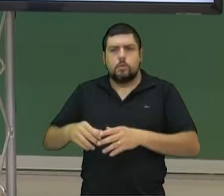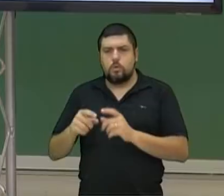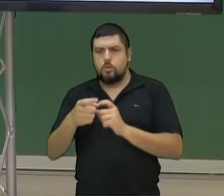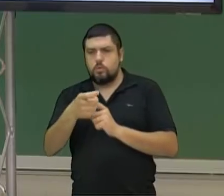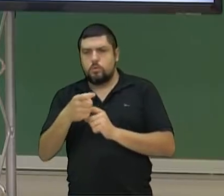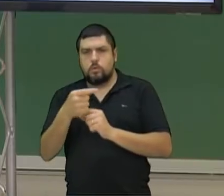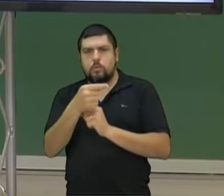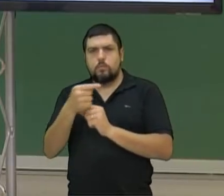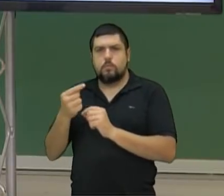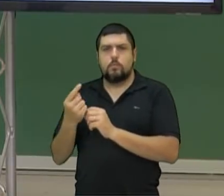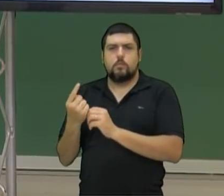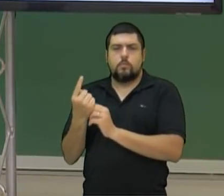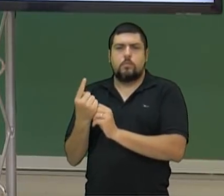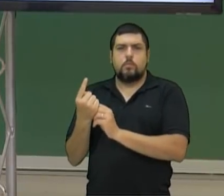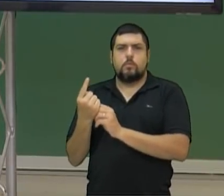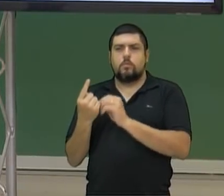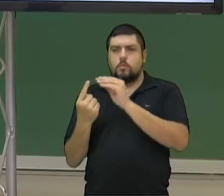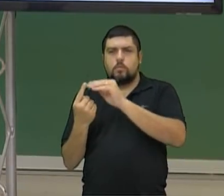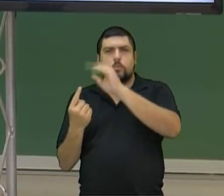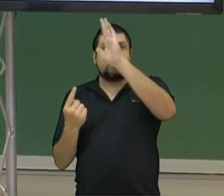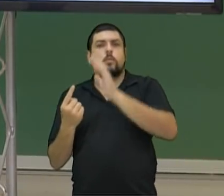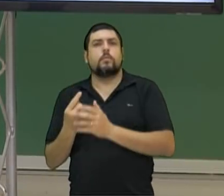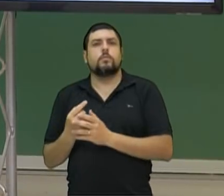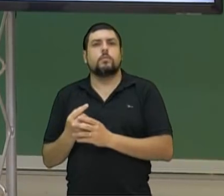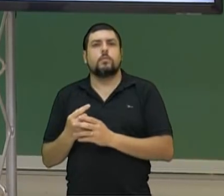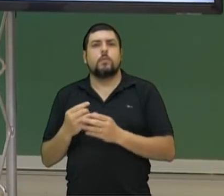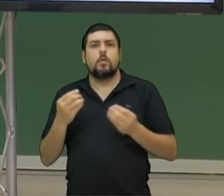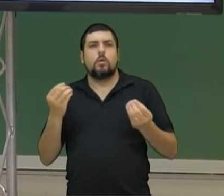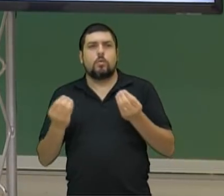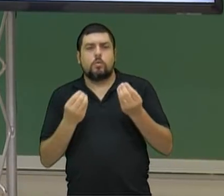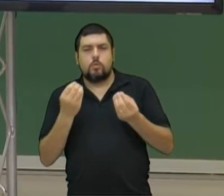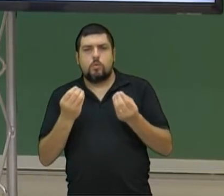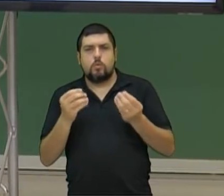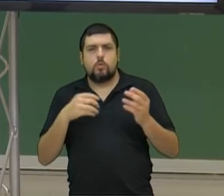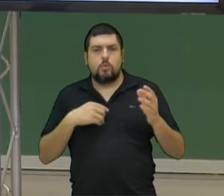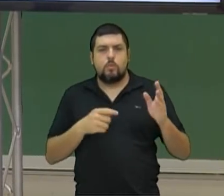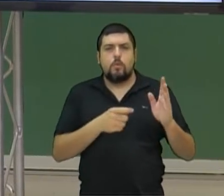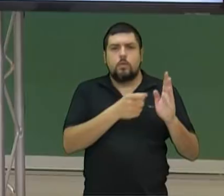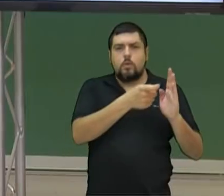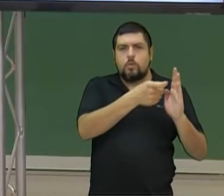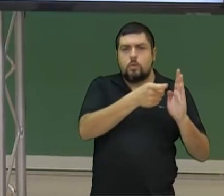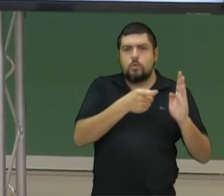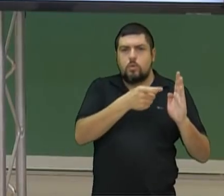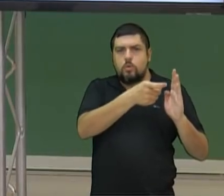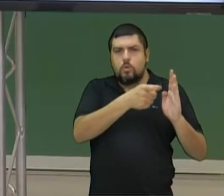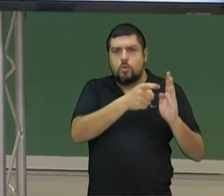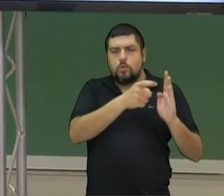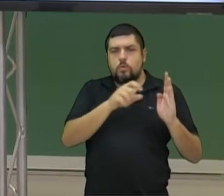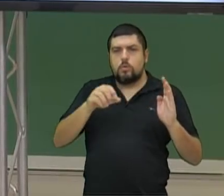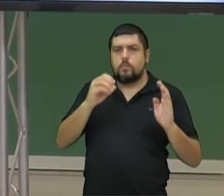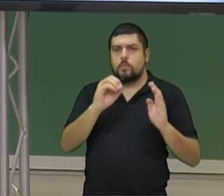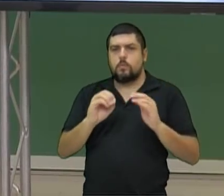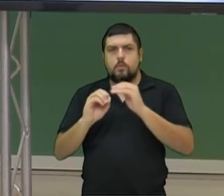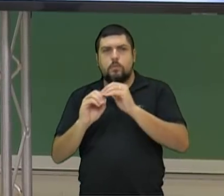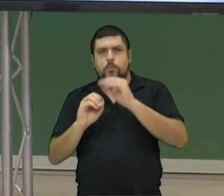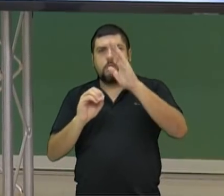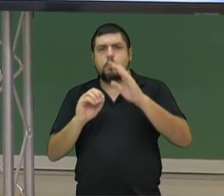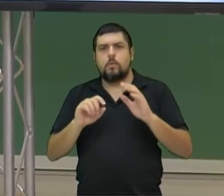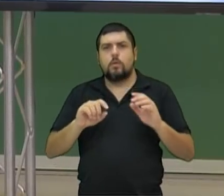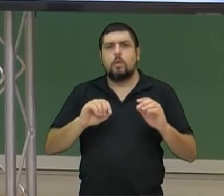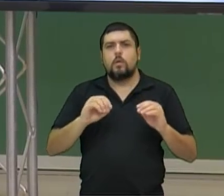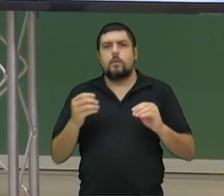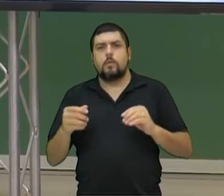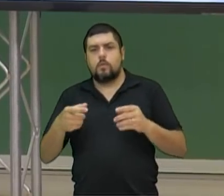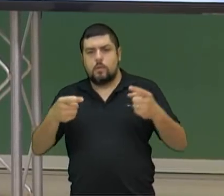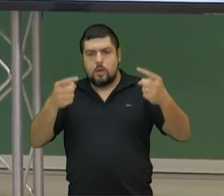modificar aqui. Ao invés de colocar x mais 1 maior que zero, eu coloco x maior que menos 1. E na de baixo, eu coloco x menor que menos